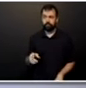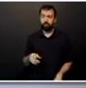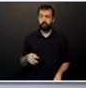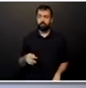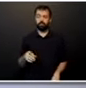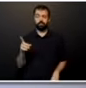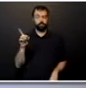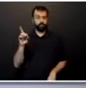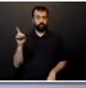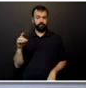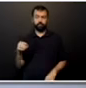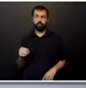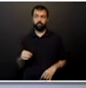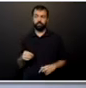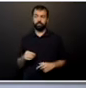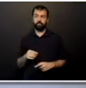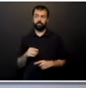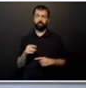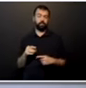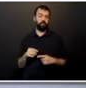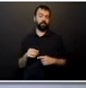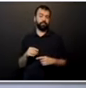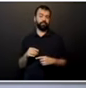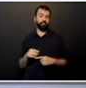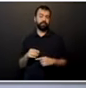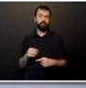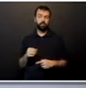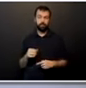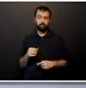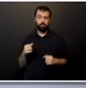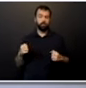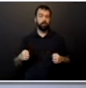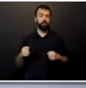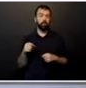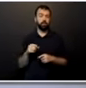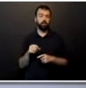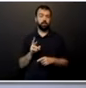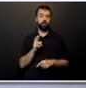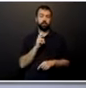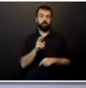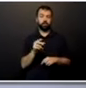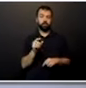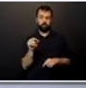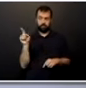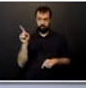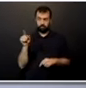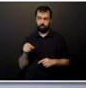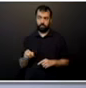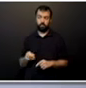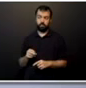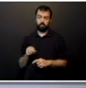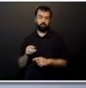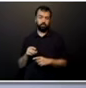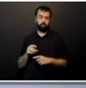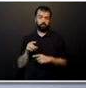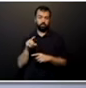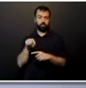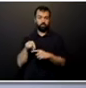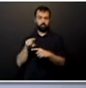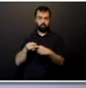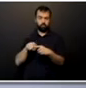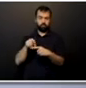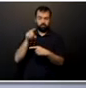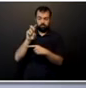na parte de baixo o real a resolução dois então eu coloquei aqui ó